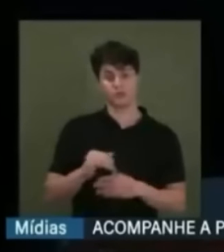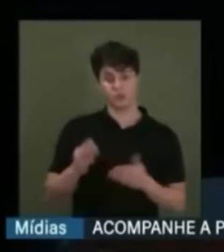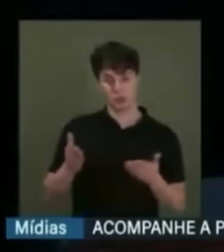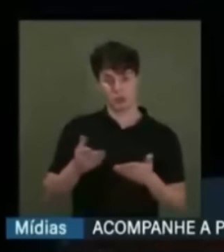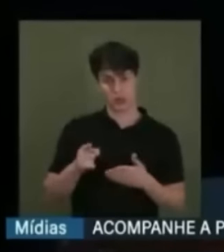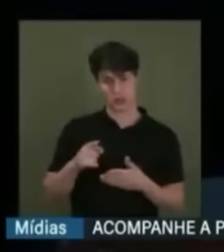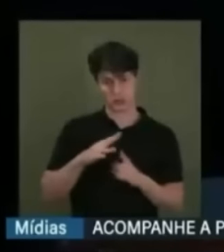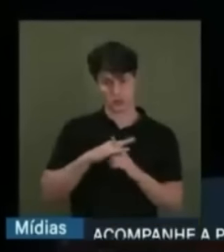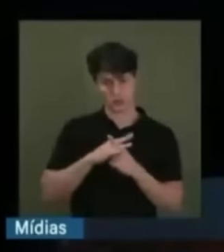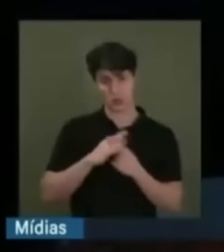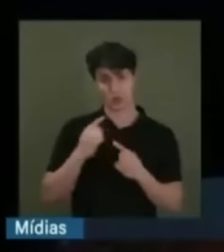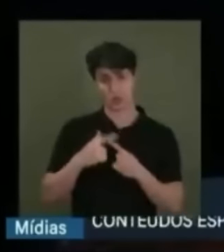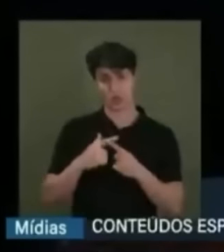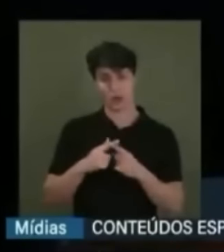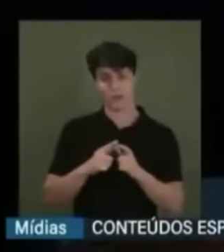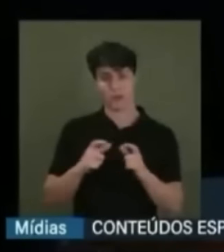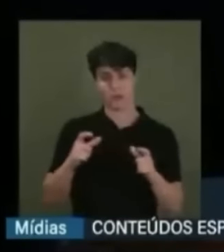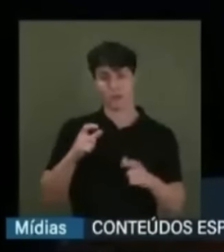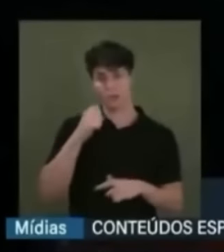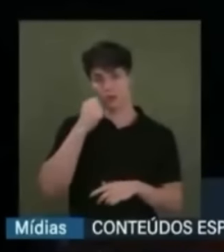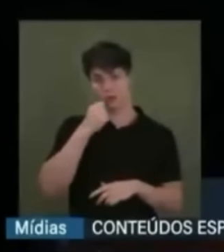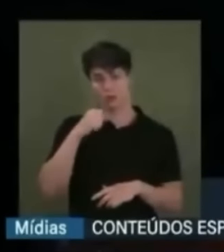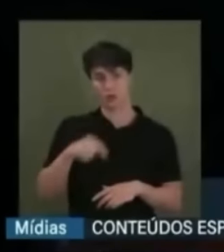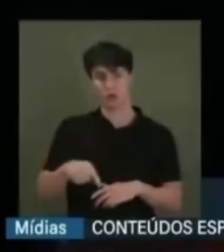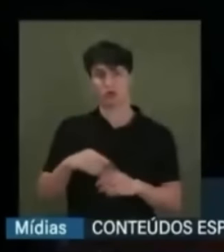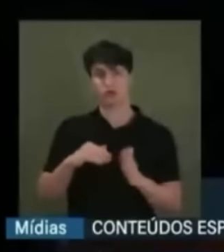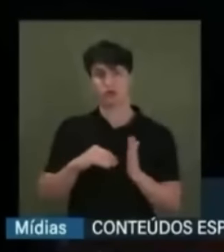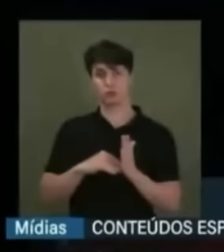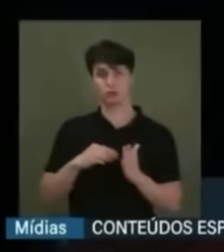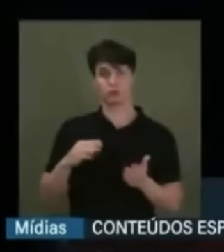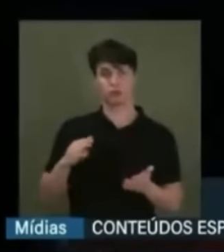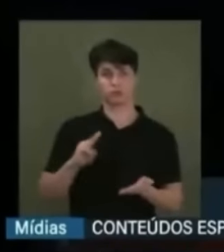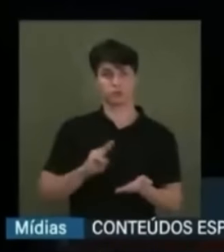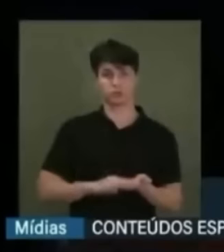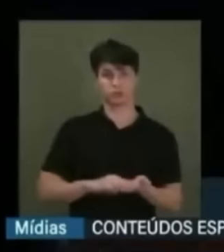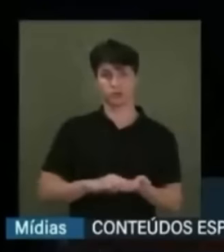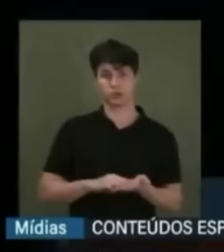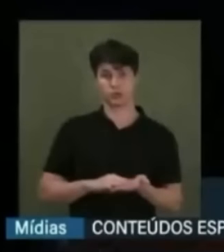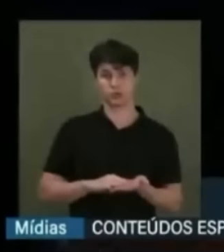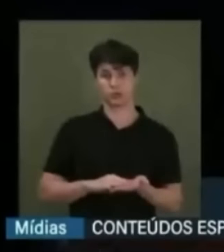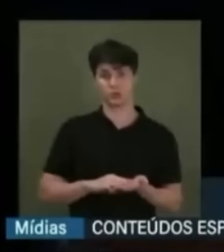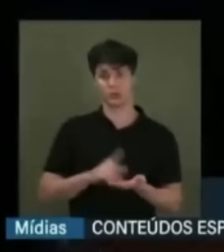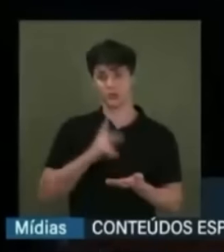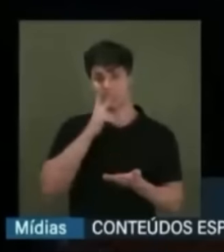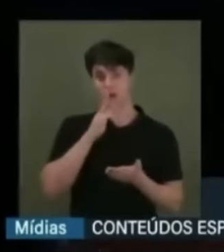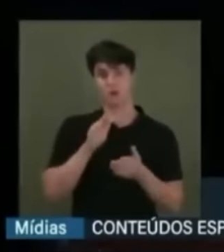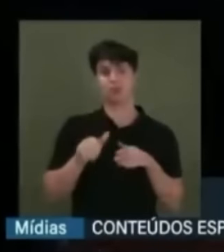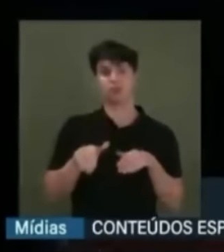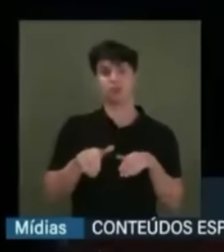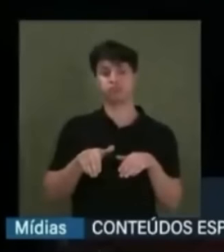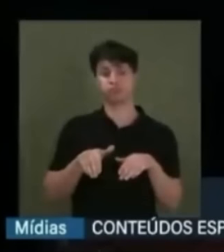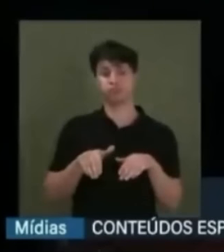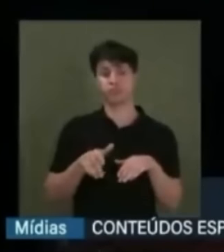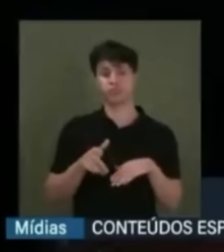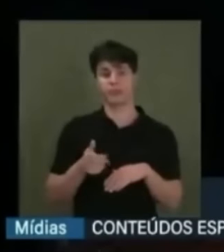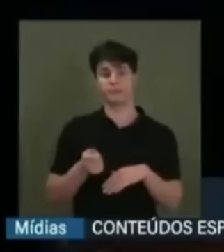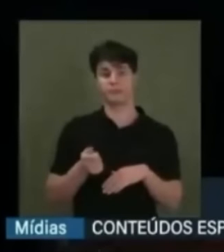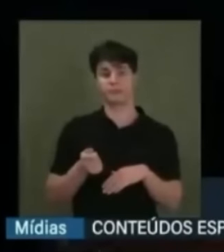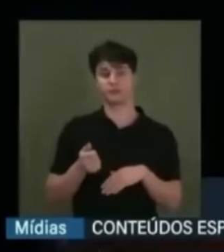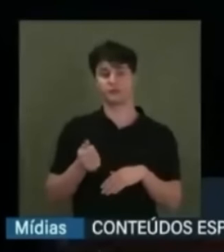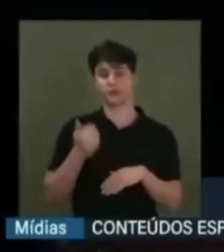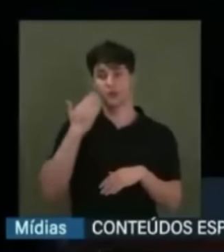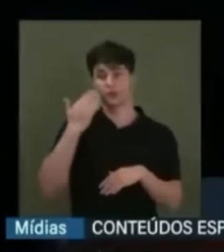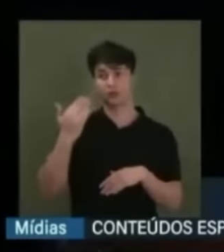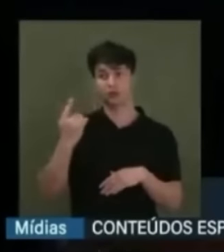é porque a maioria dessa casa, dos membros dessa casa, se acovardaram diante de uma